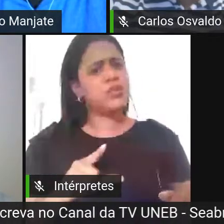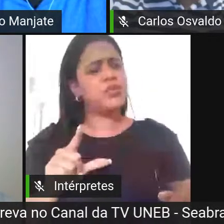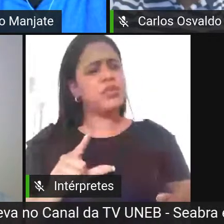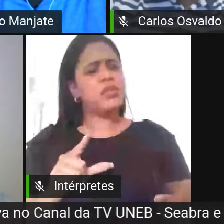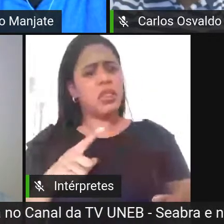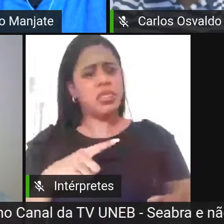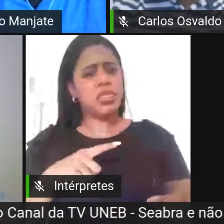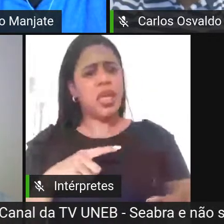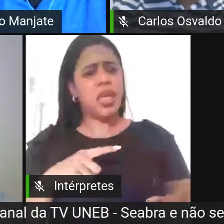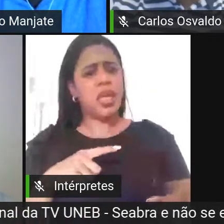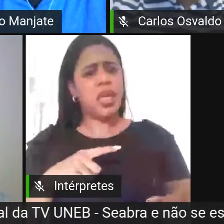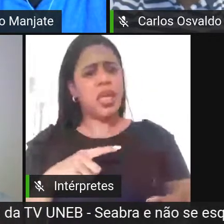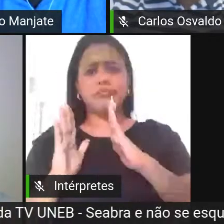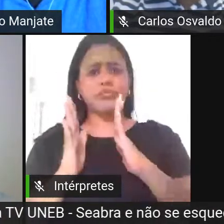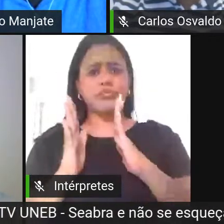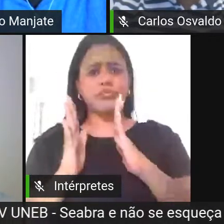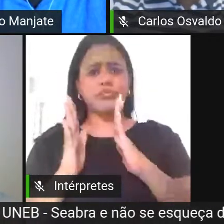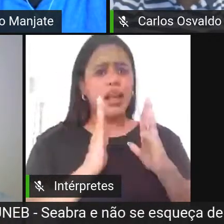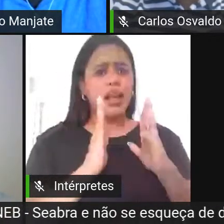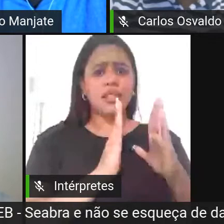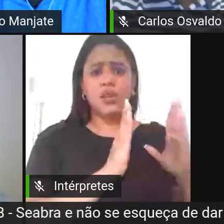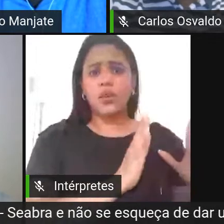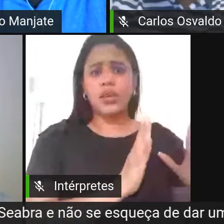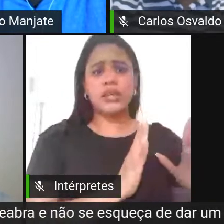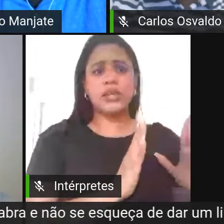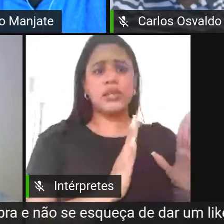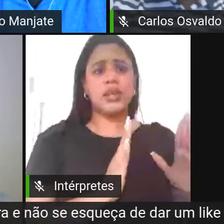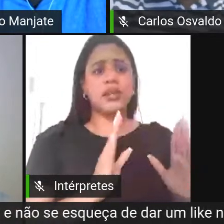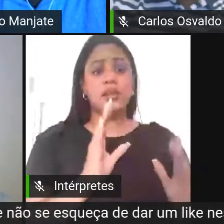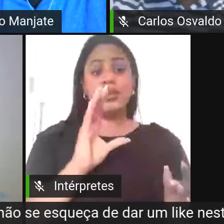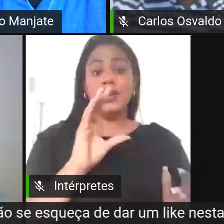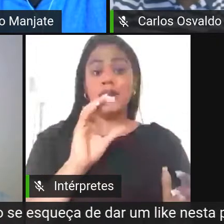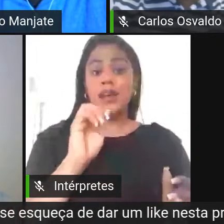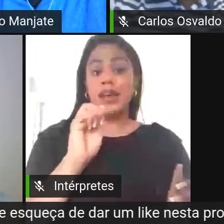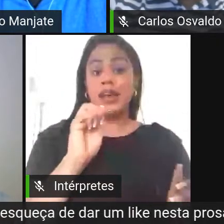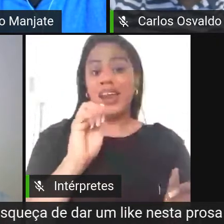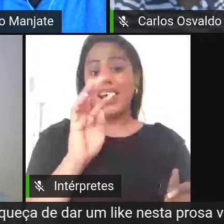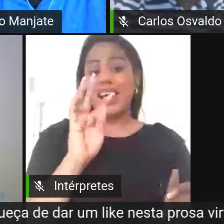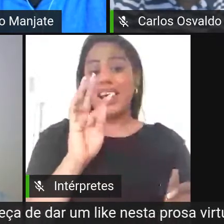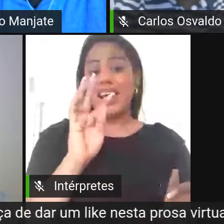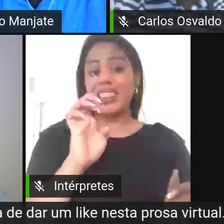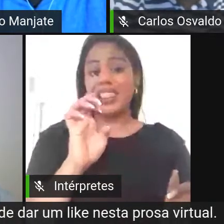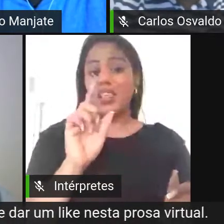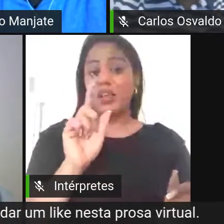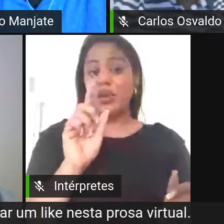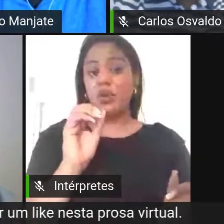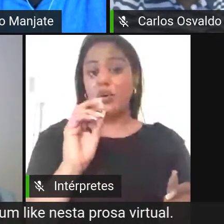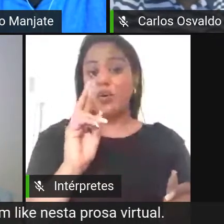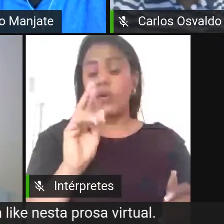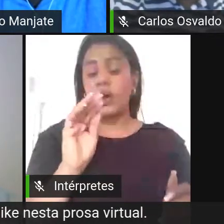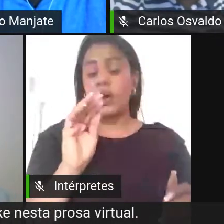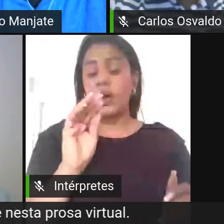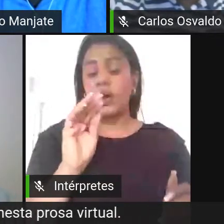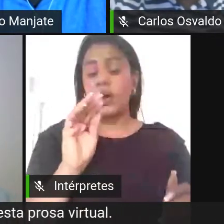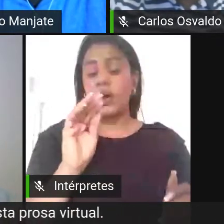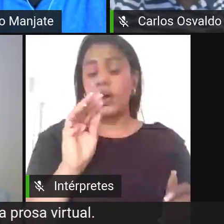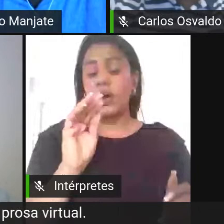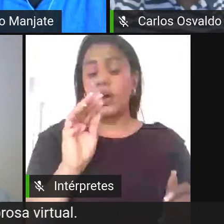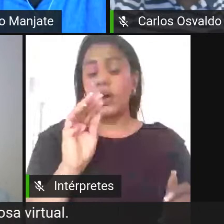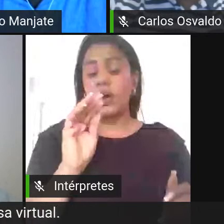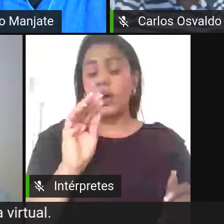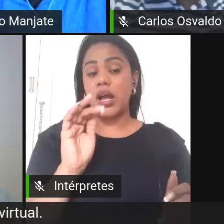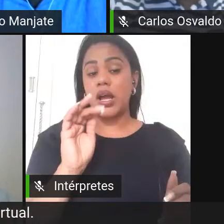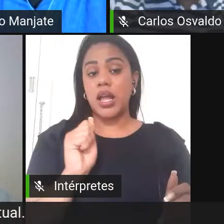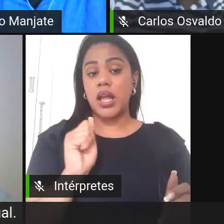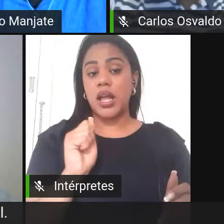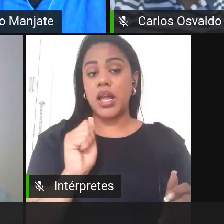e definidas, eu tenho que encontrar as mulheres que estão a produzir. Rica, há desafios